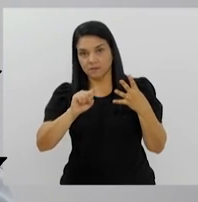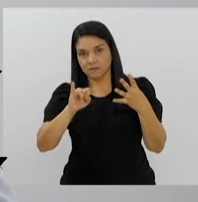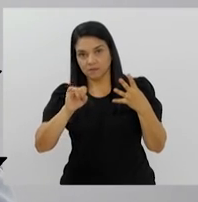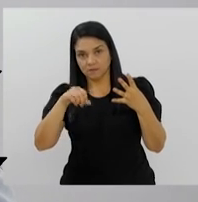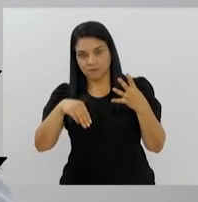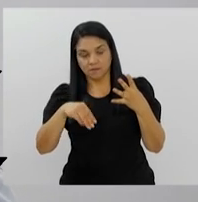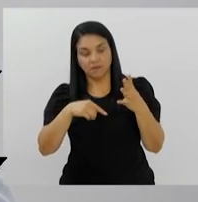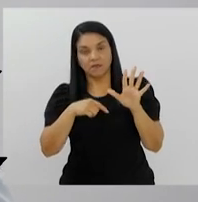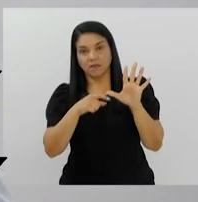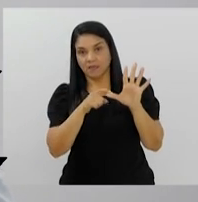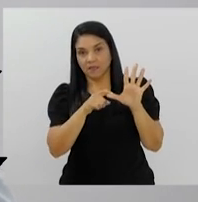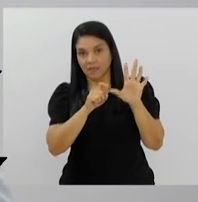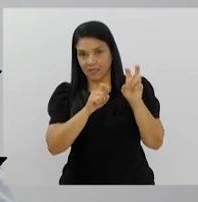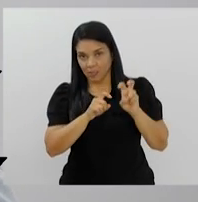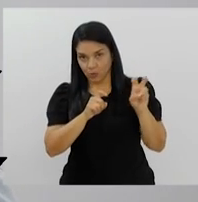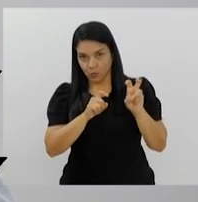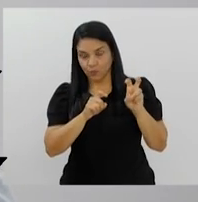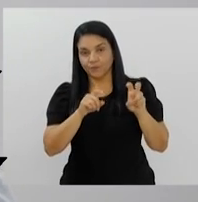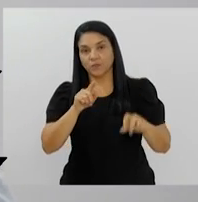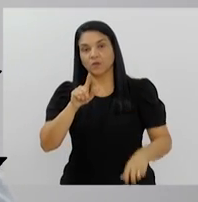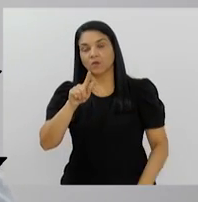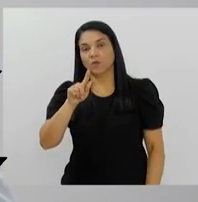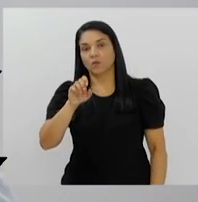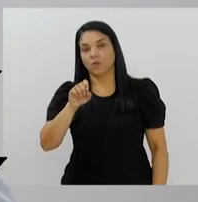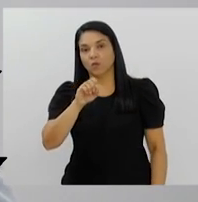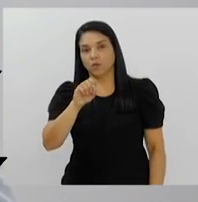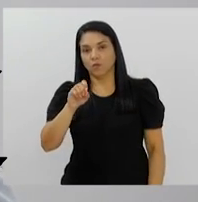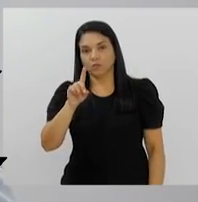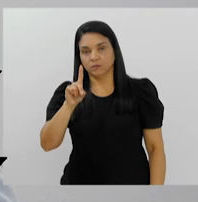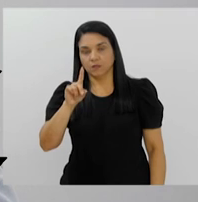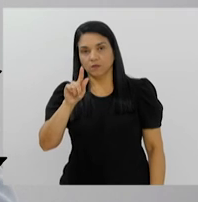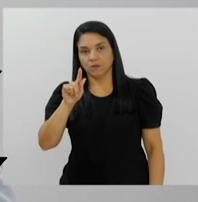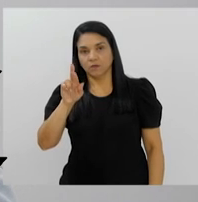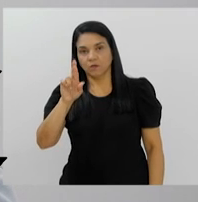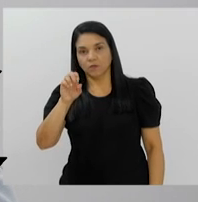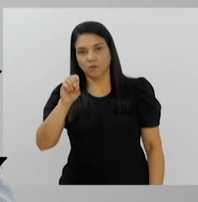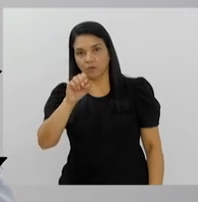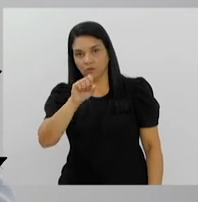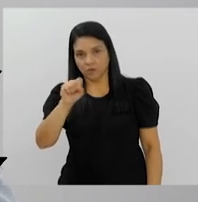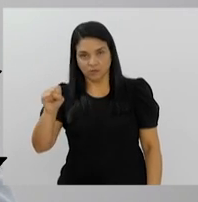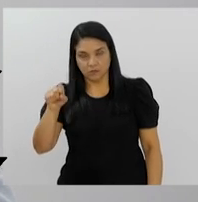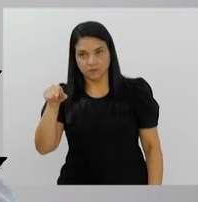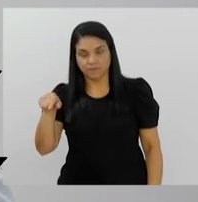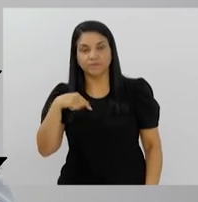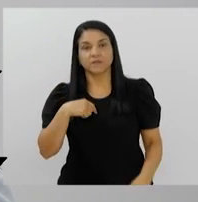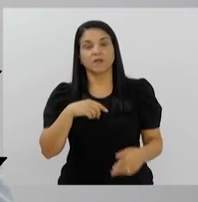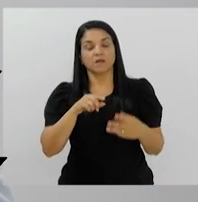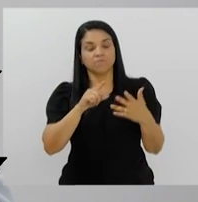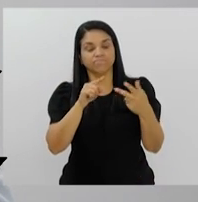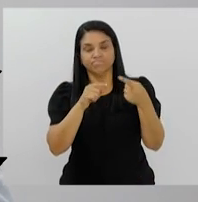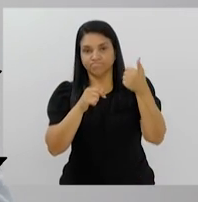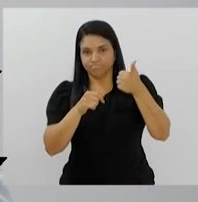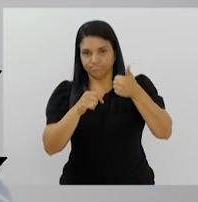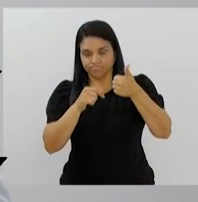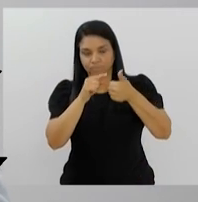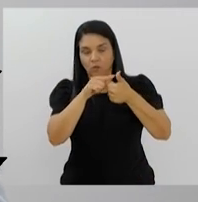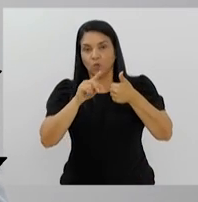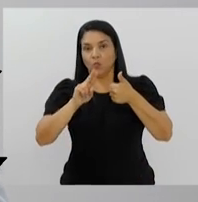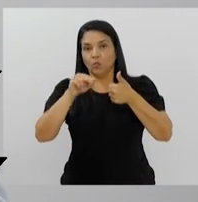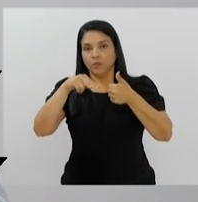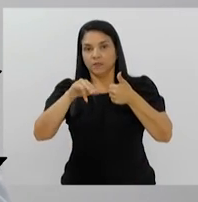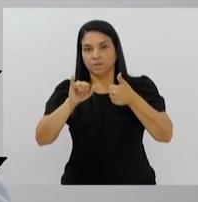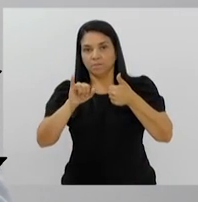em quinto a Golden Cross a Unimed ferge ela tem uma situação